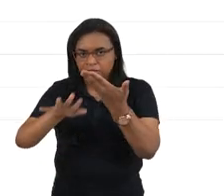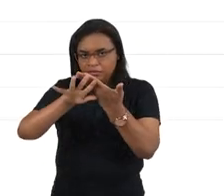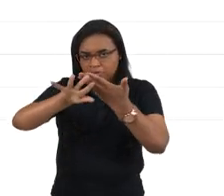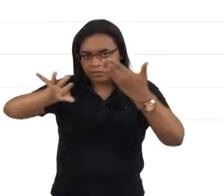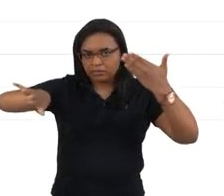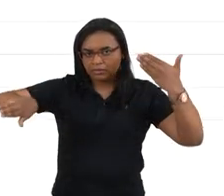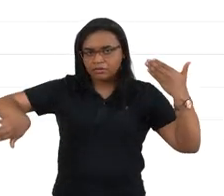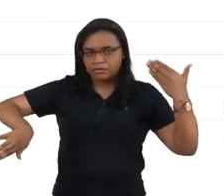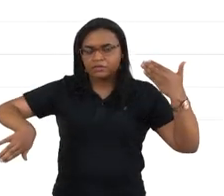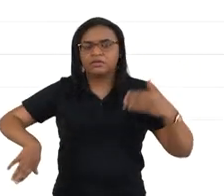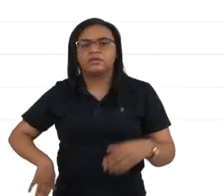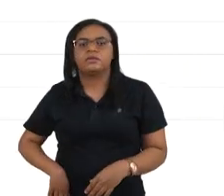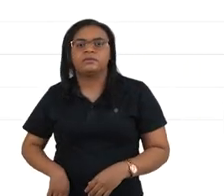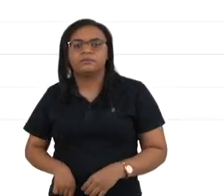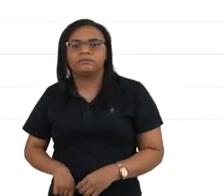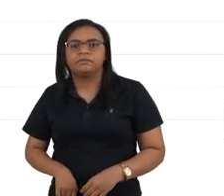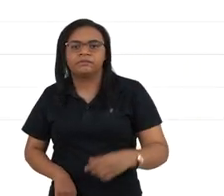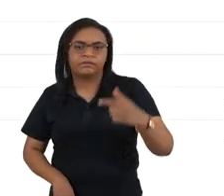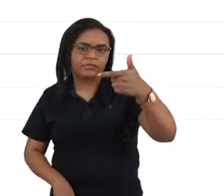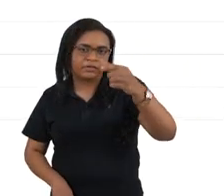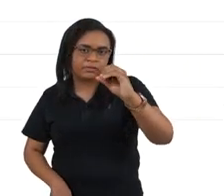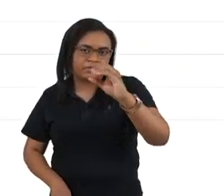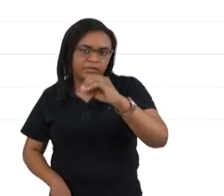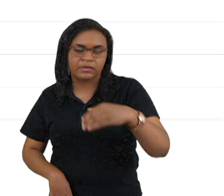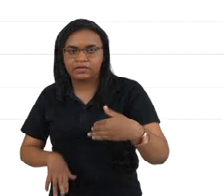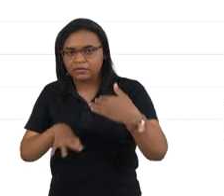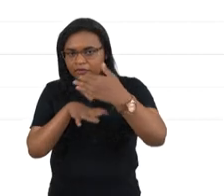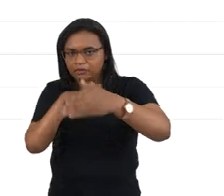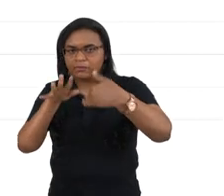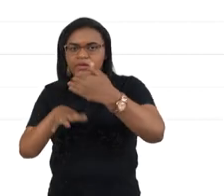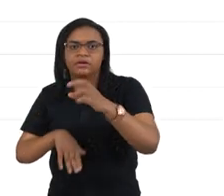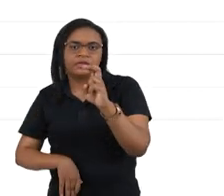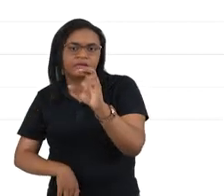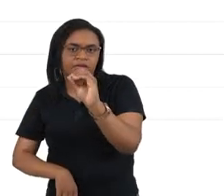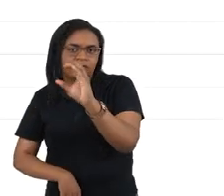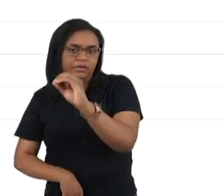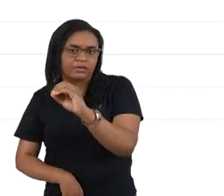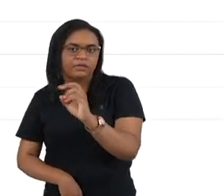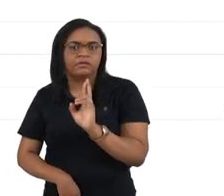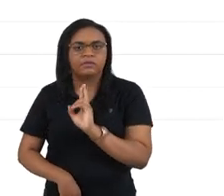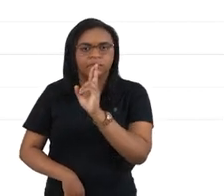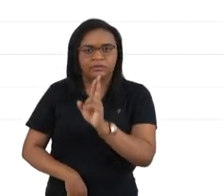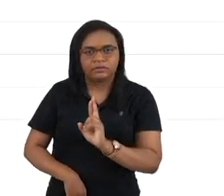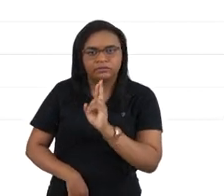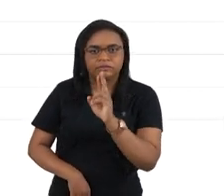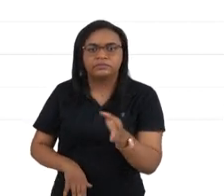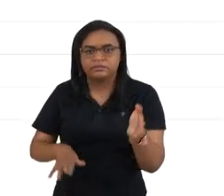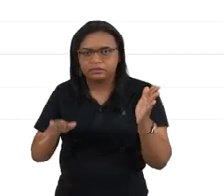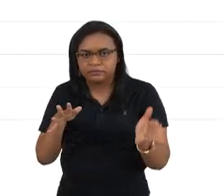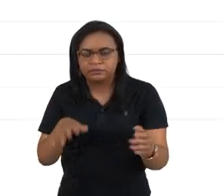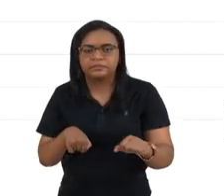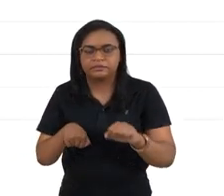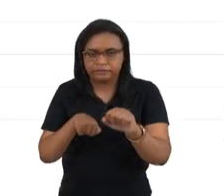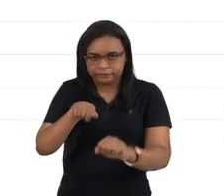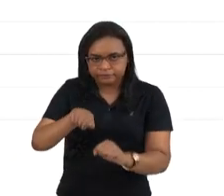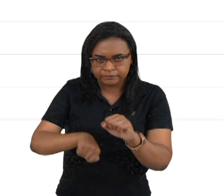Distância está aumentando nesse sentido, né? 200 para 500. E vamos relacionar agora aqui o seguinte. Pedalando